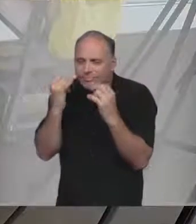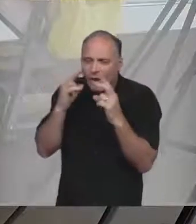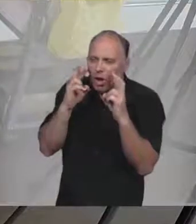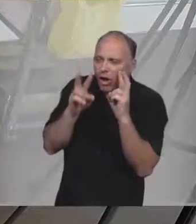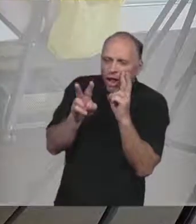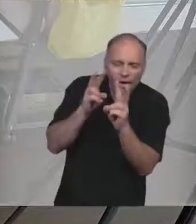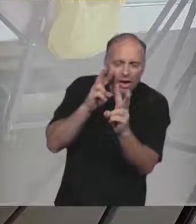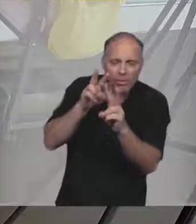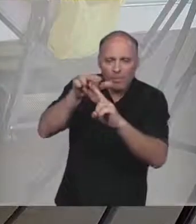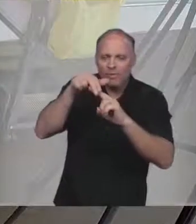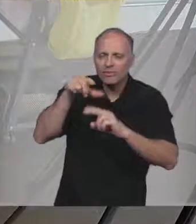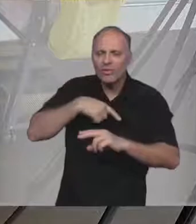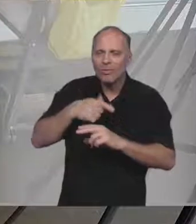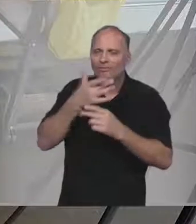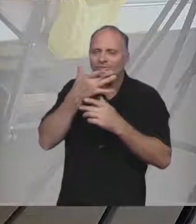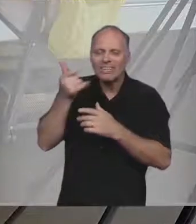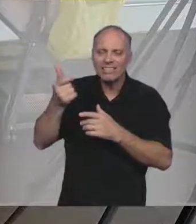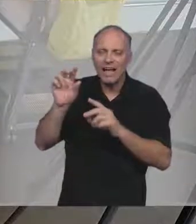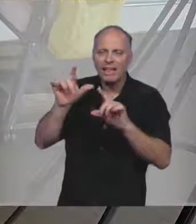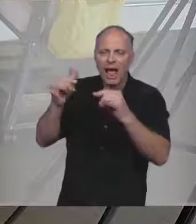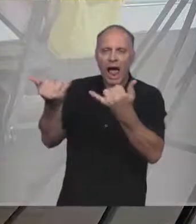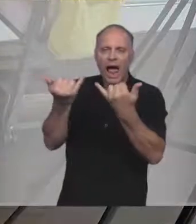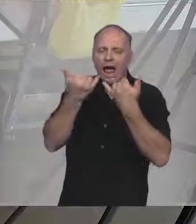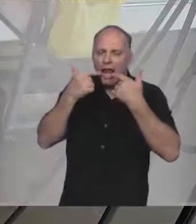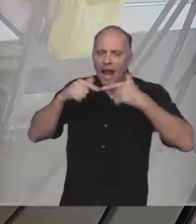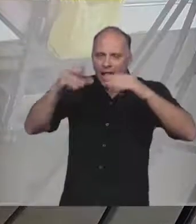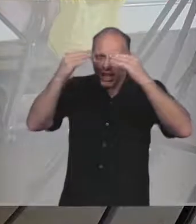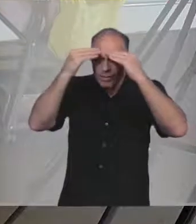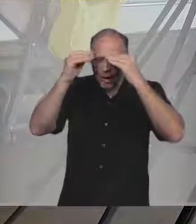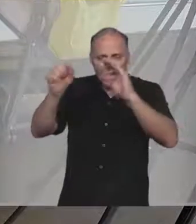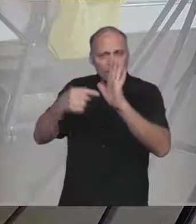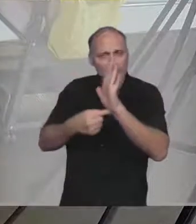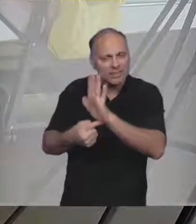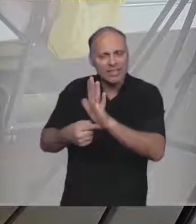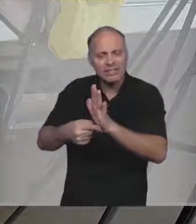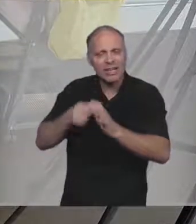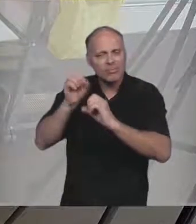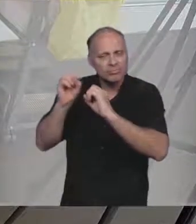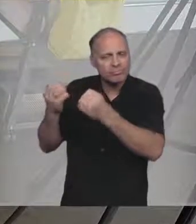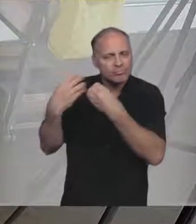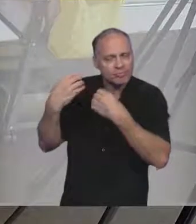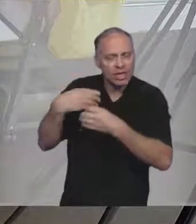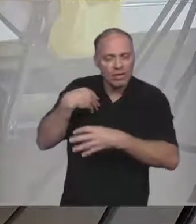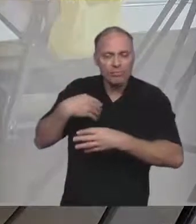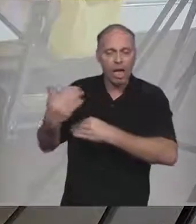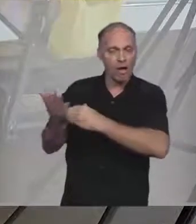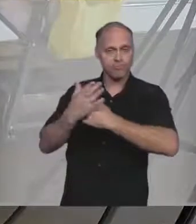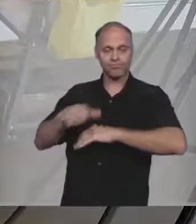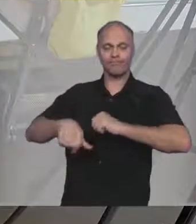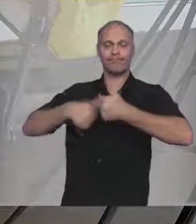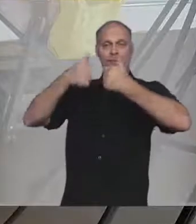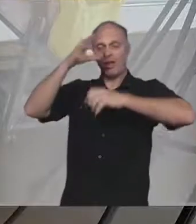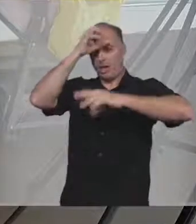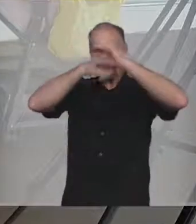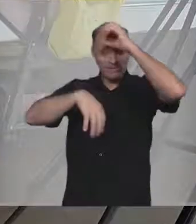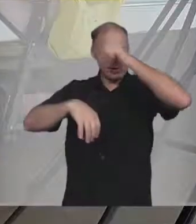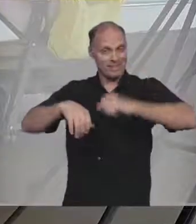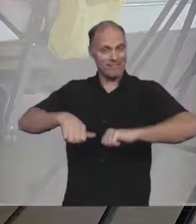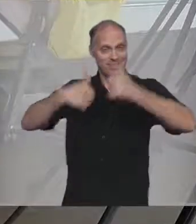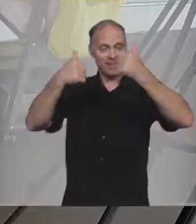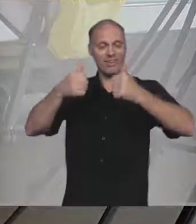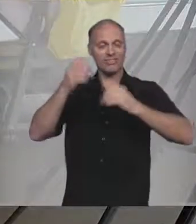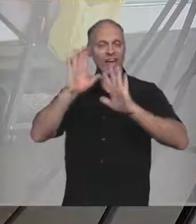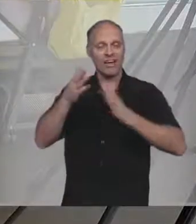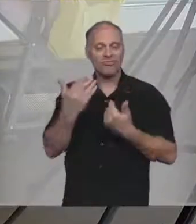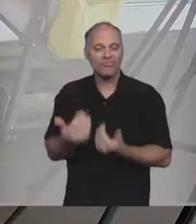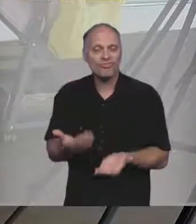na linguagem, né? No que estava sendo apresentado e ensinado. Eu acho que isso me ajudou bastante, né? Desde